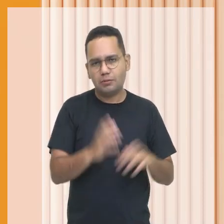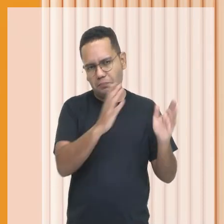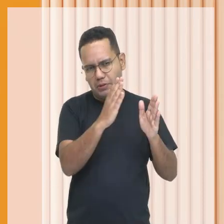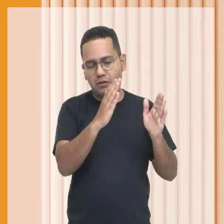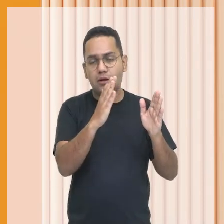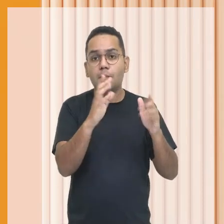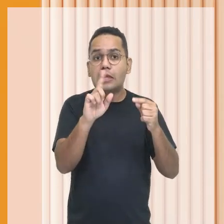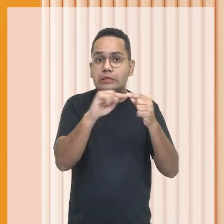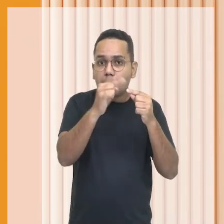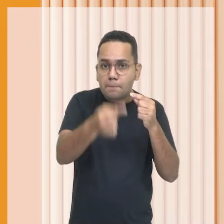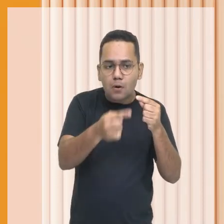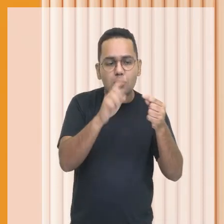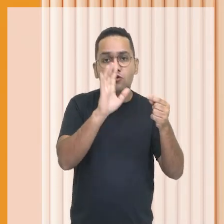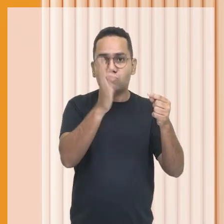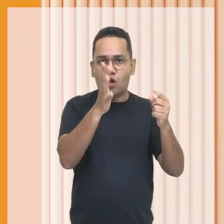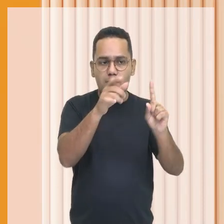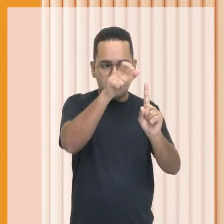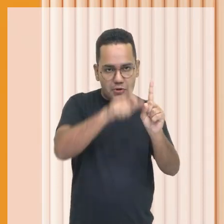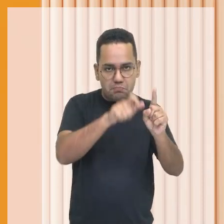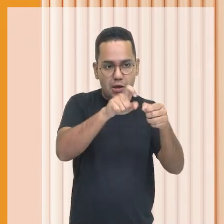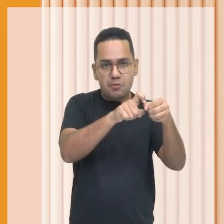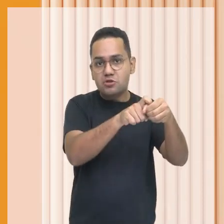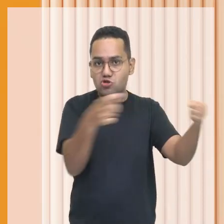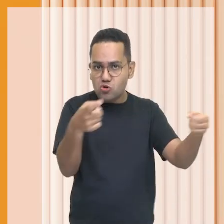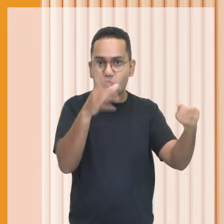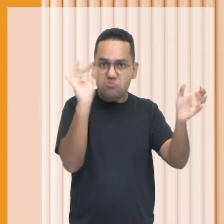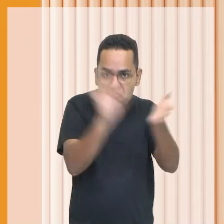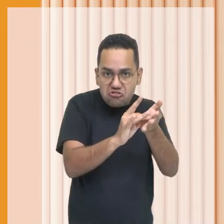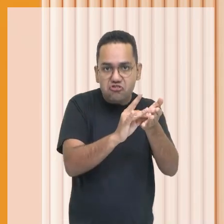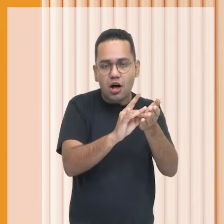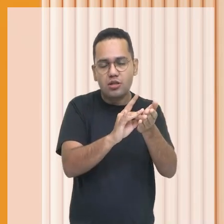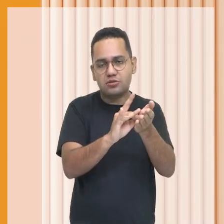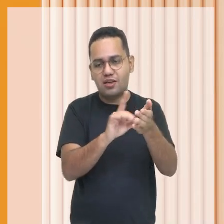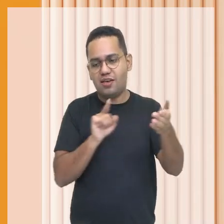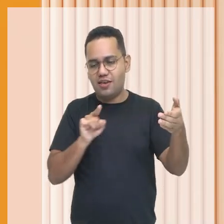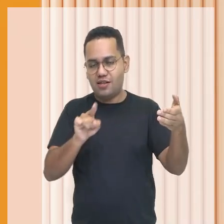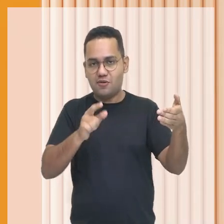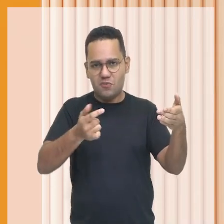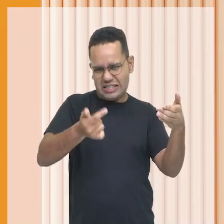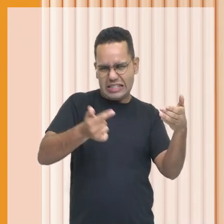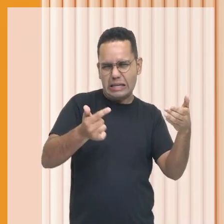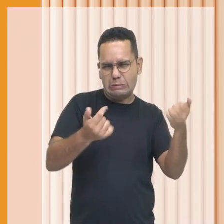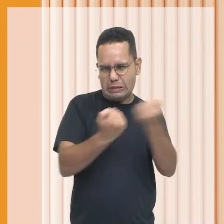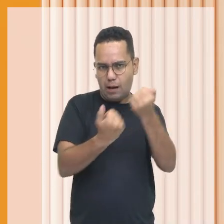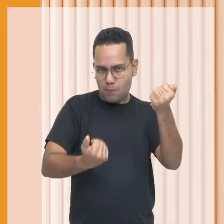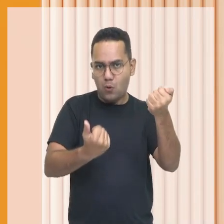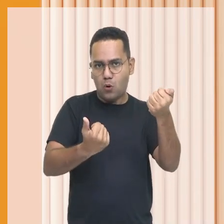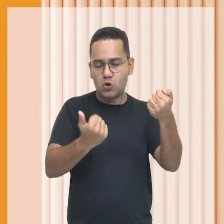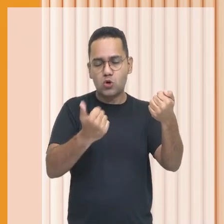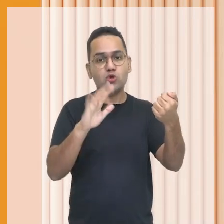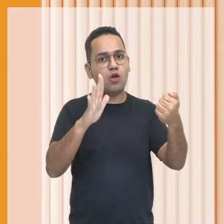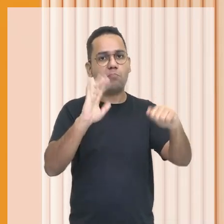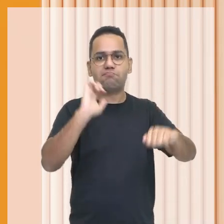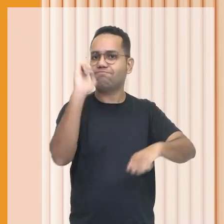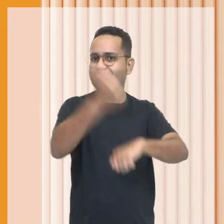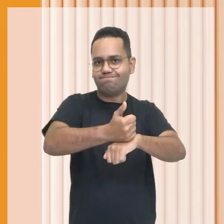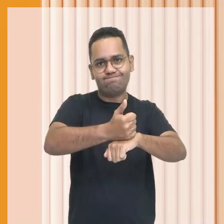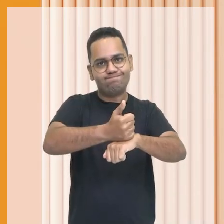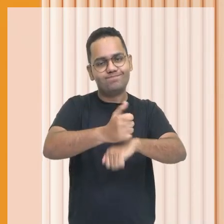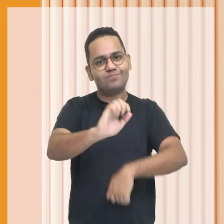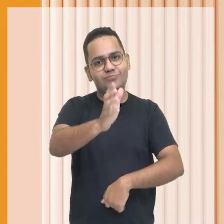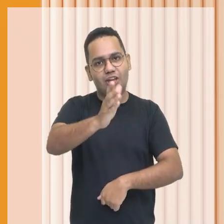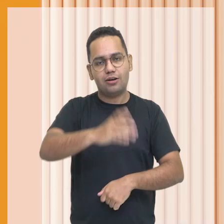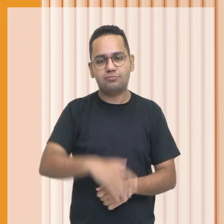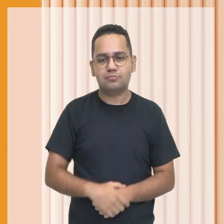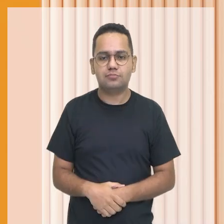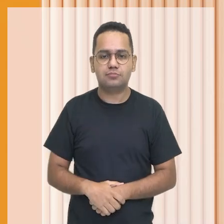Franco assume de vez como presidente do Brasil. Por quê? Porque ele já era o vice de quem? Do Fernando